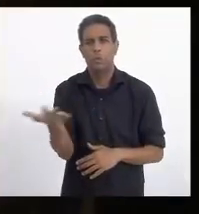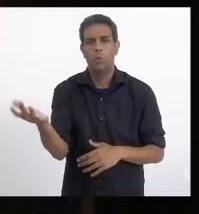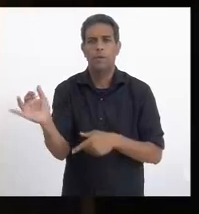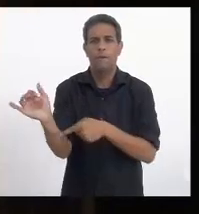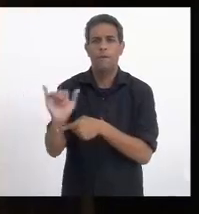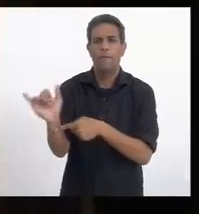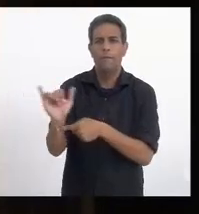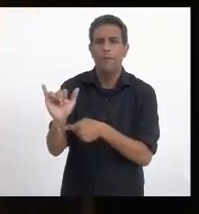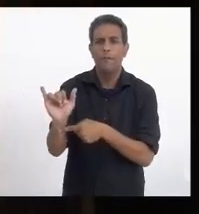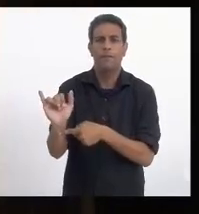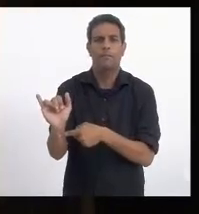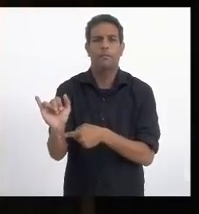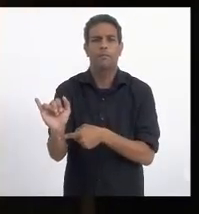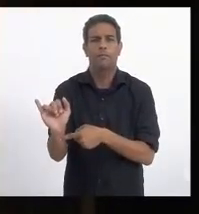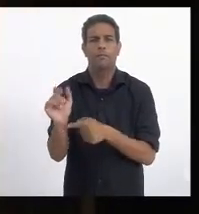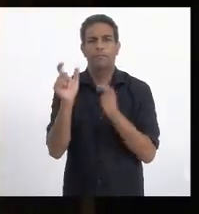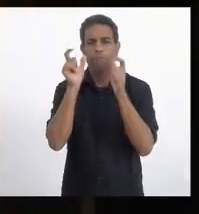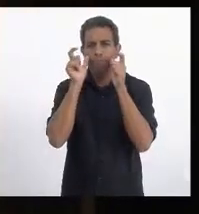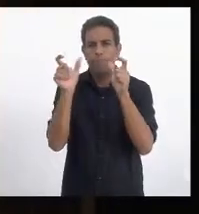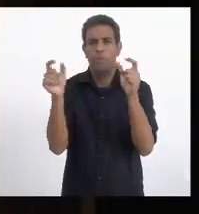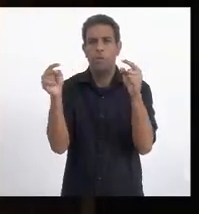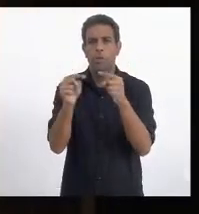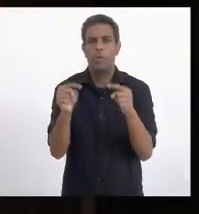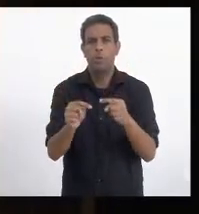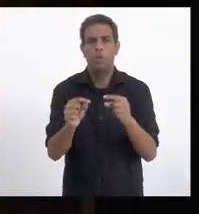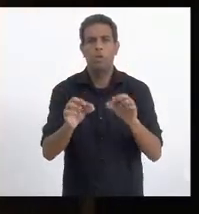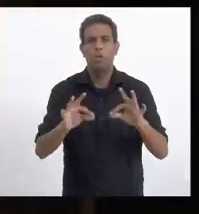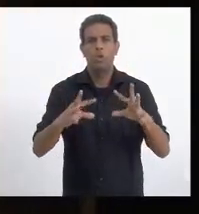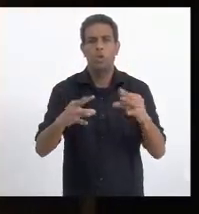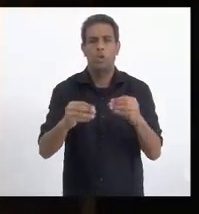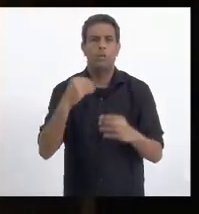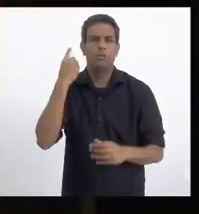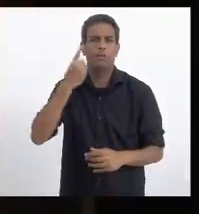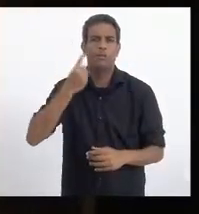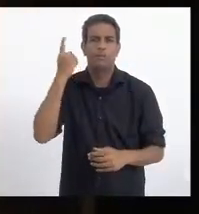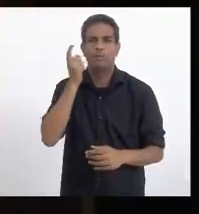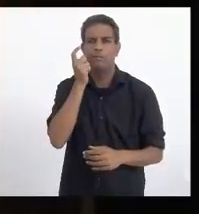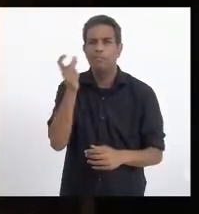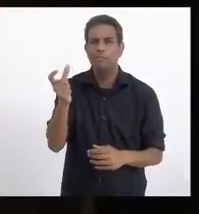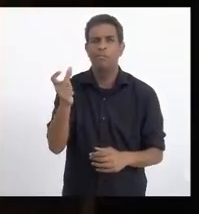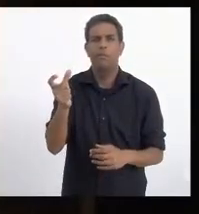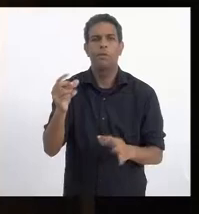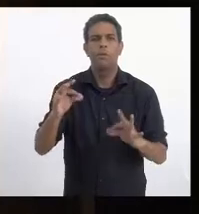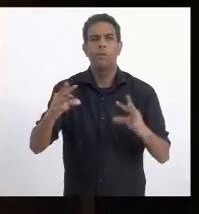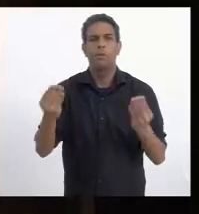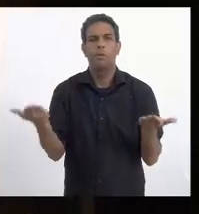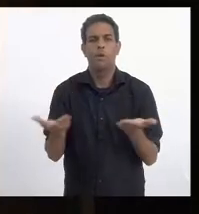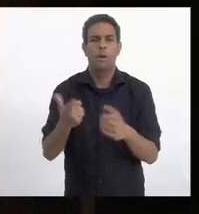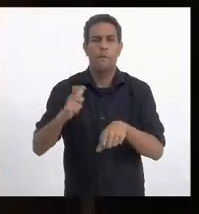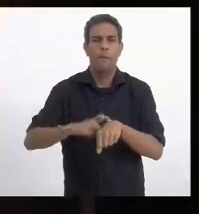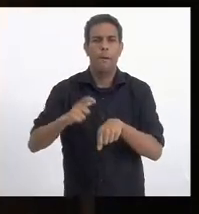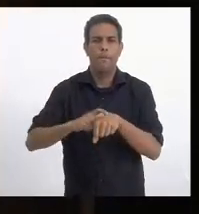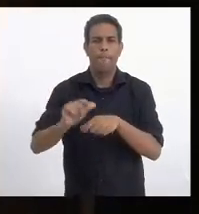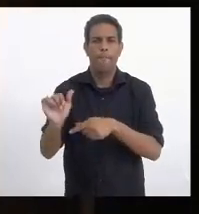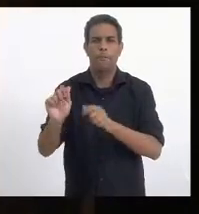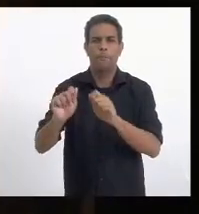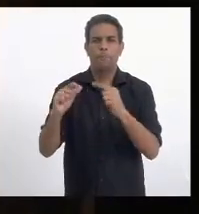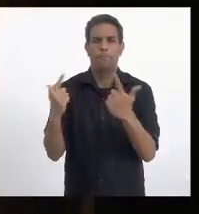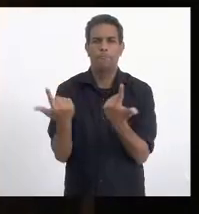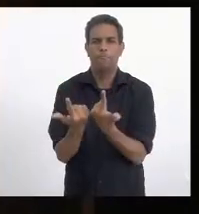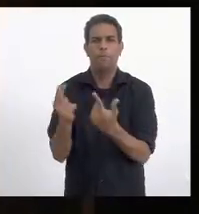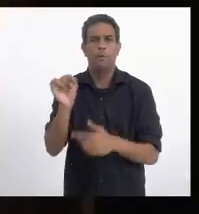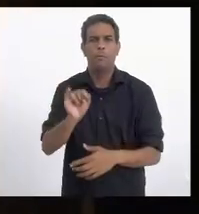não só para todos ter ciência até precisa protetor nessa casa para ter ciência de quantas pessoas estão assistindo a TV alerj